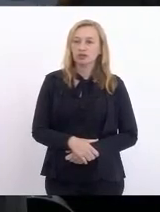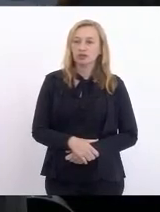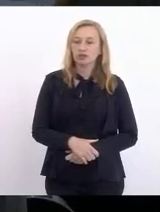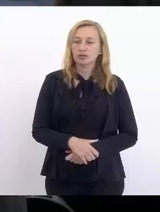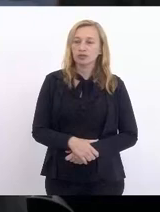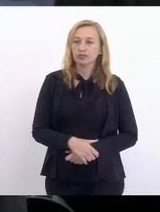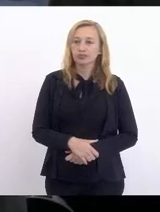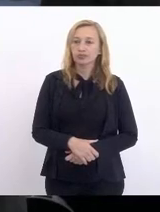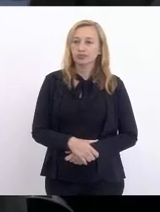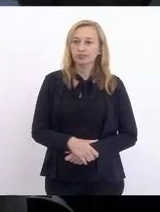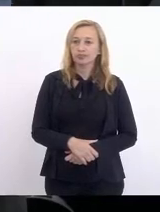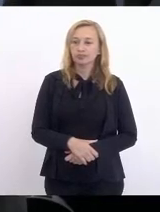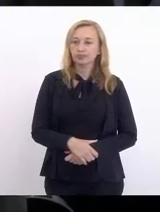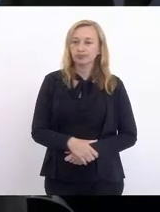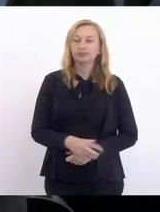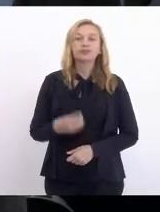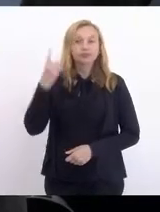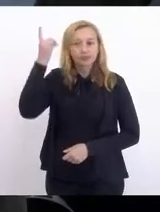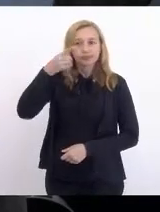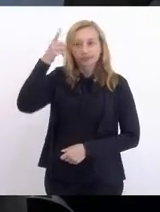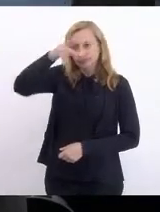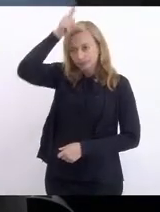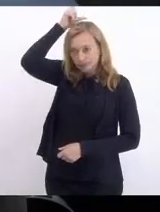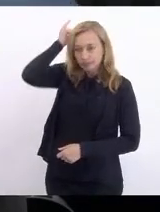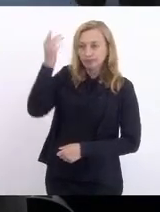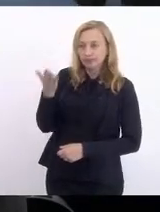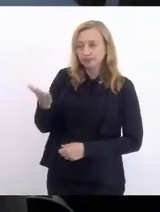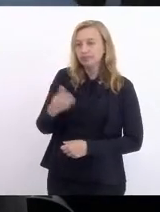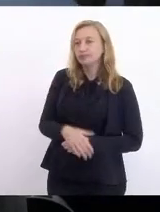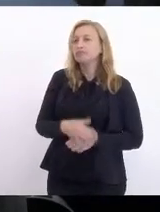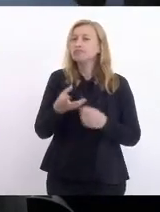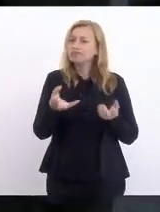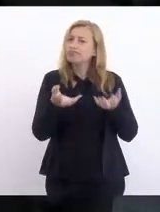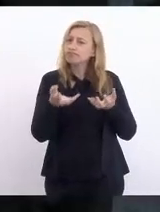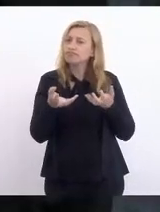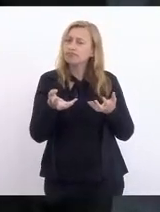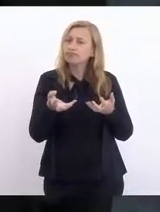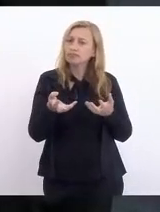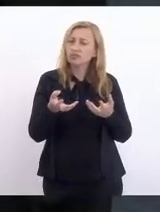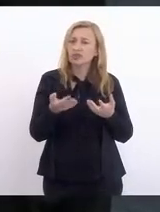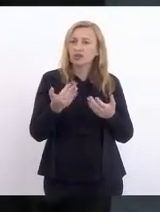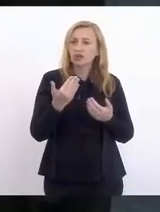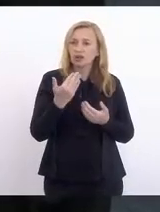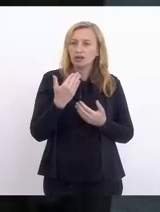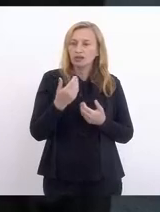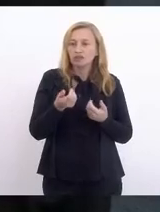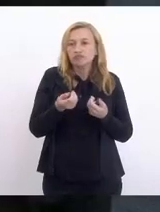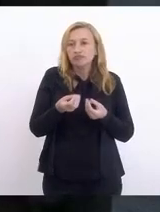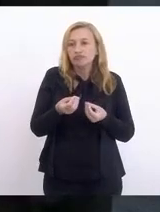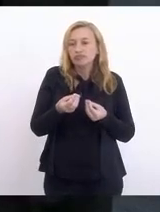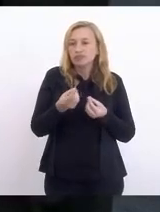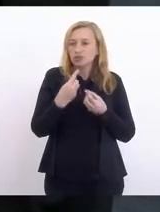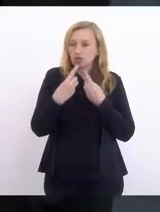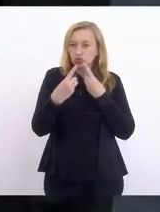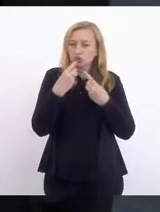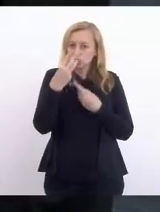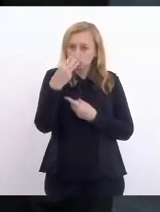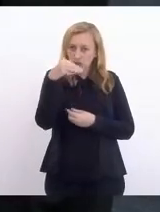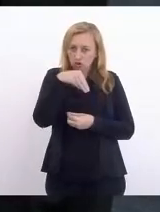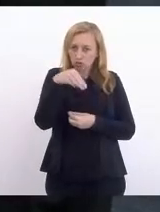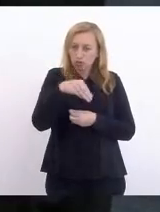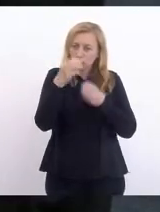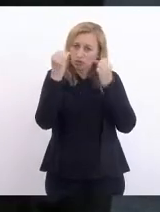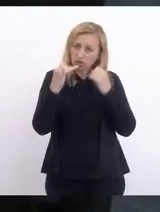E aí o Deputado Luiz eu queria só me deixar você discutir três